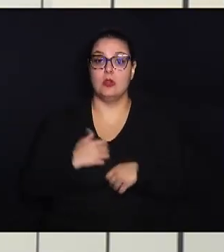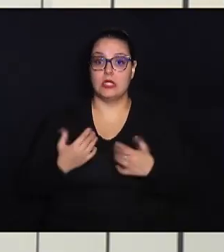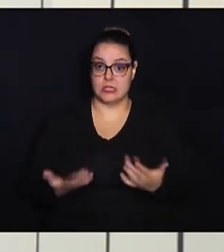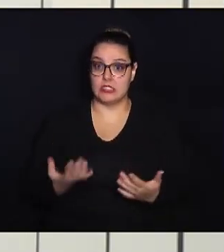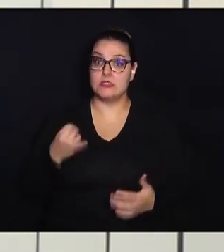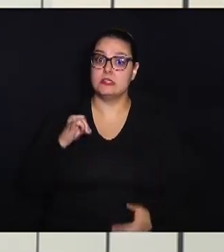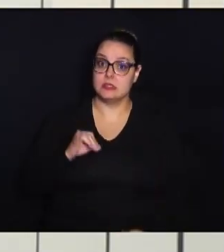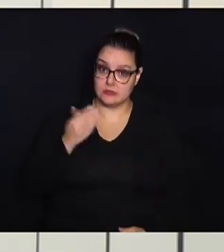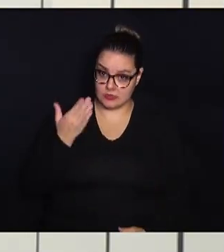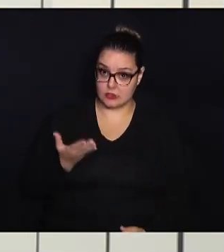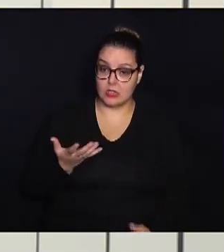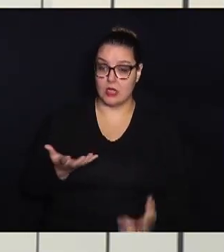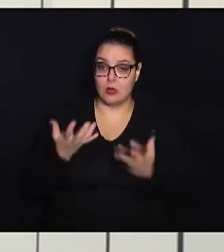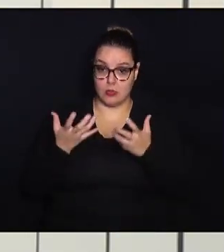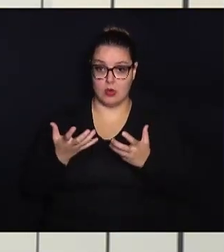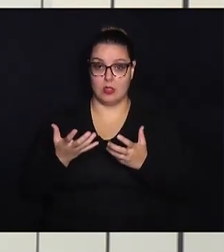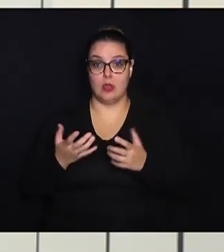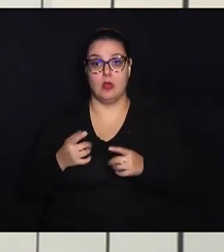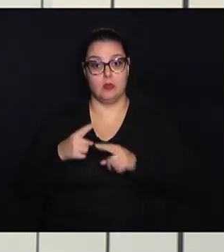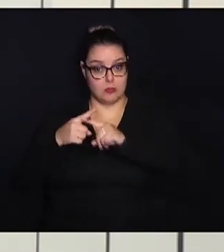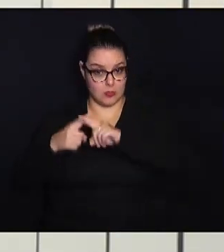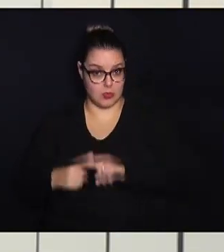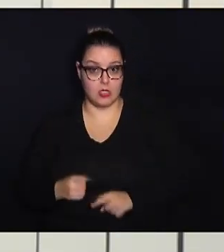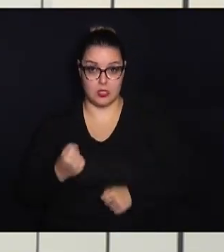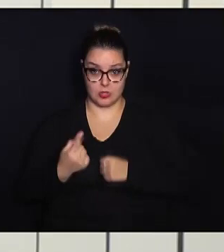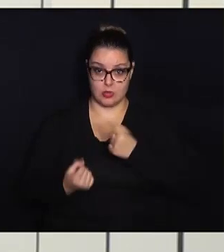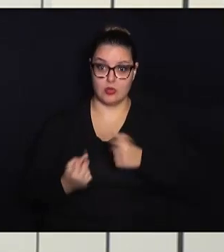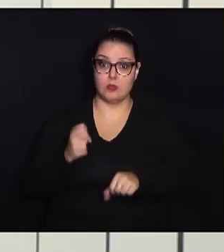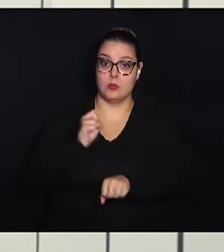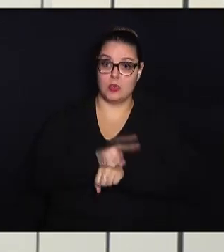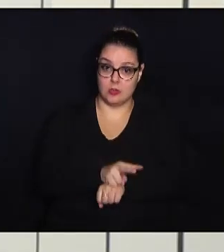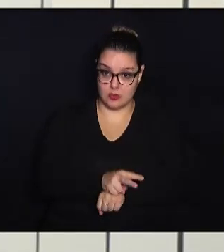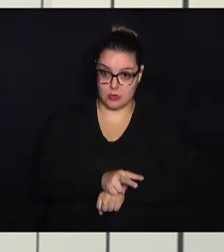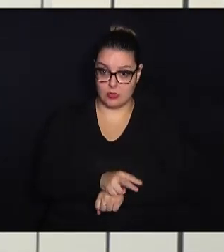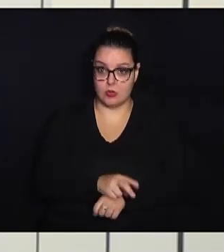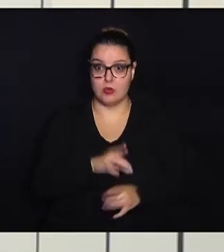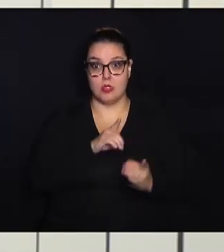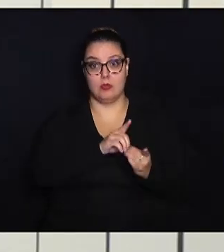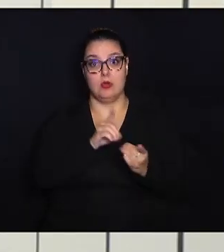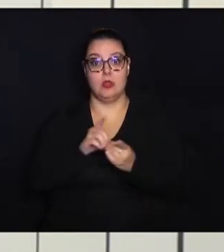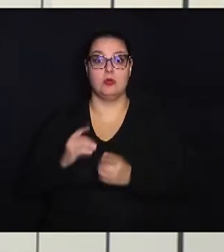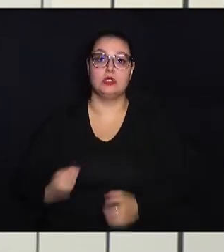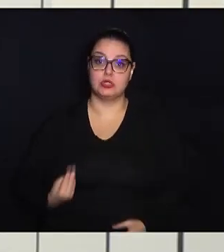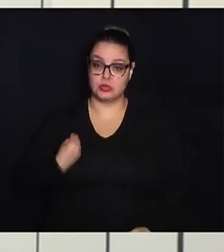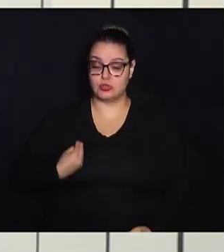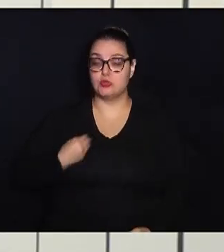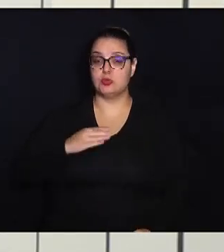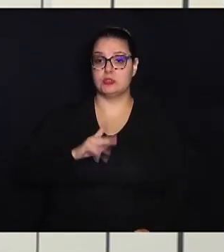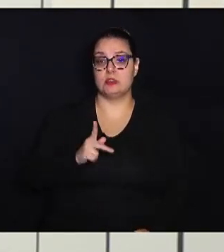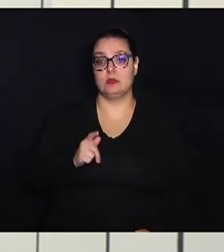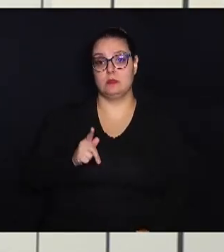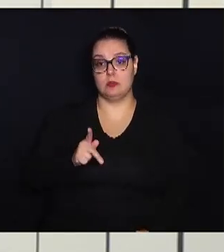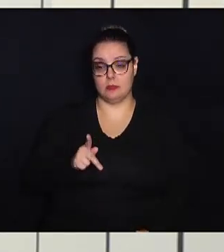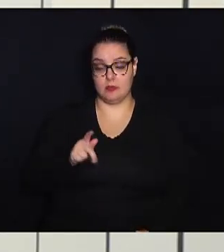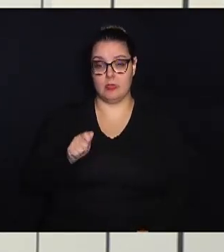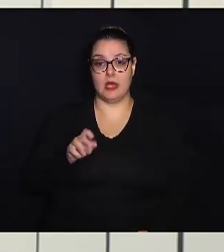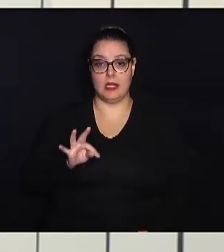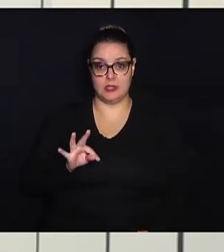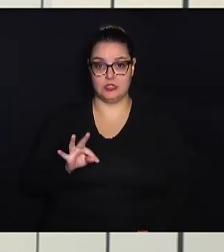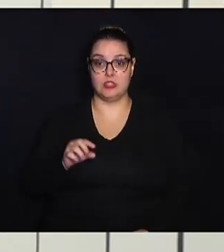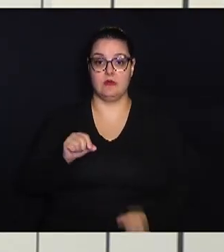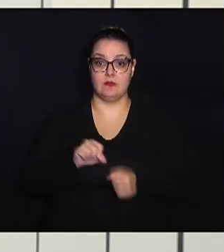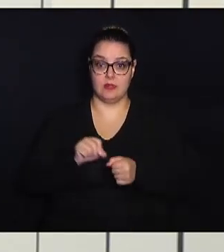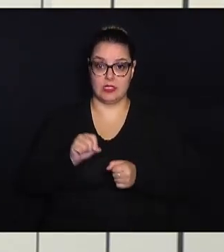você quer concorrer a uma dessas vagas o atendimento presencial do cepat é realizado